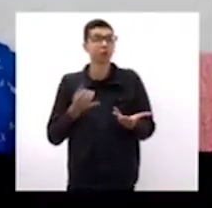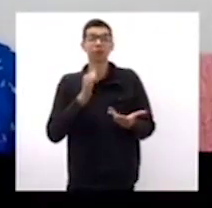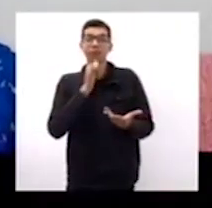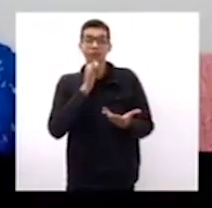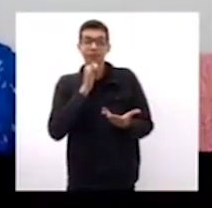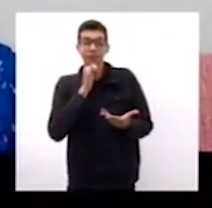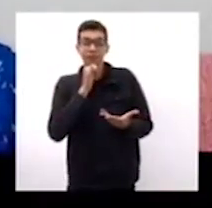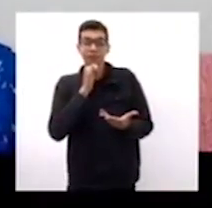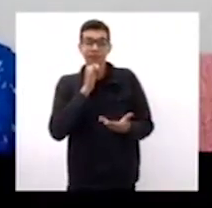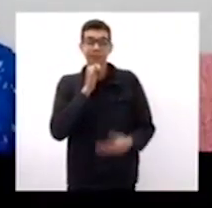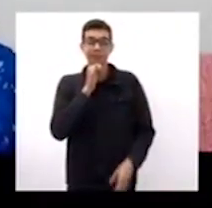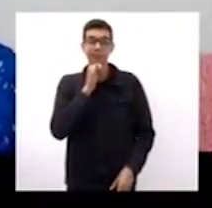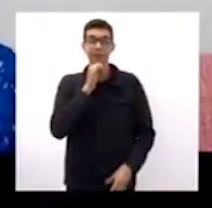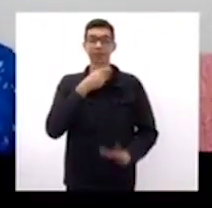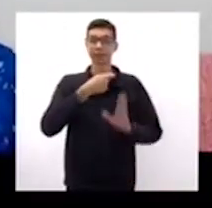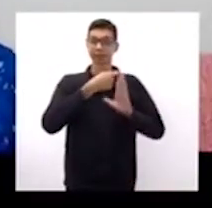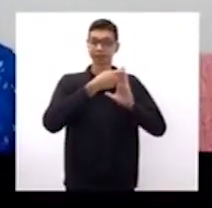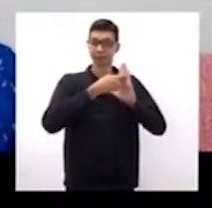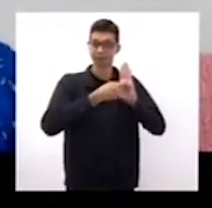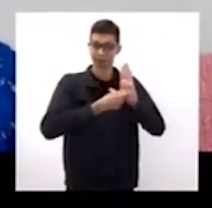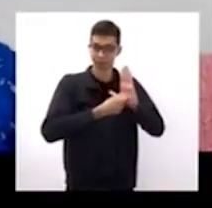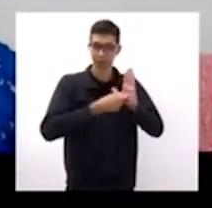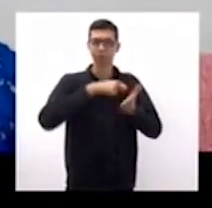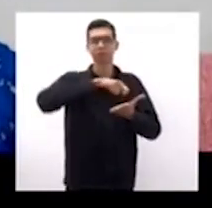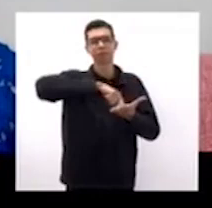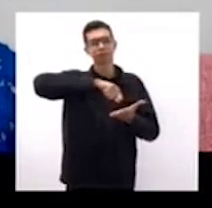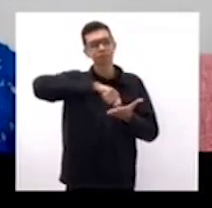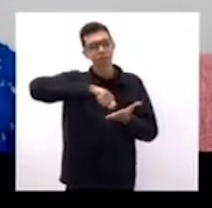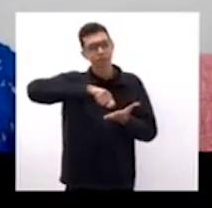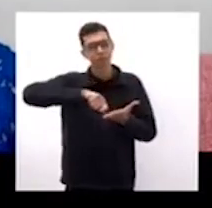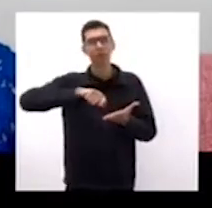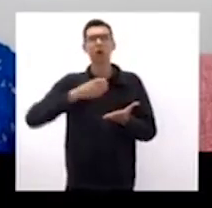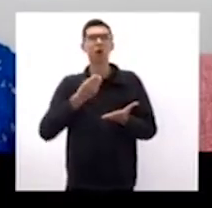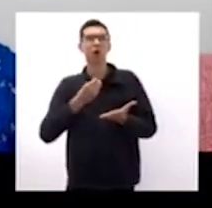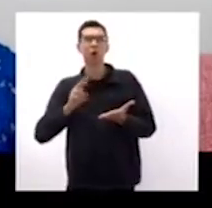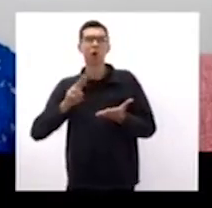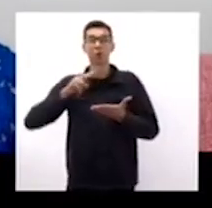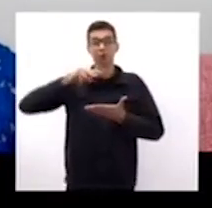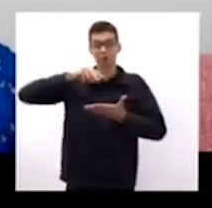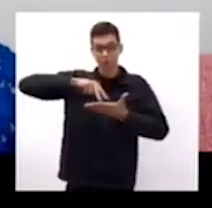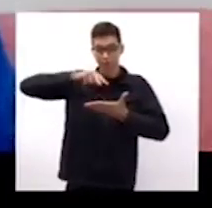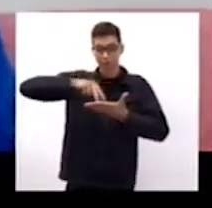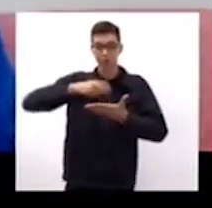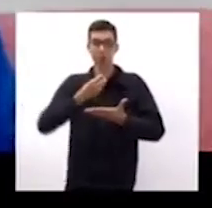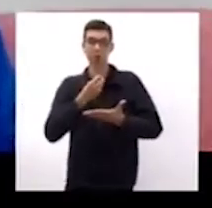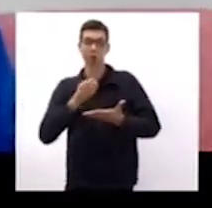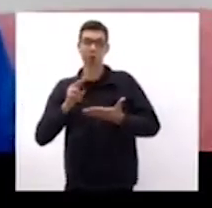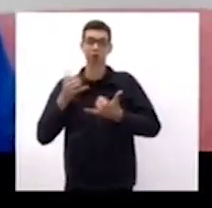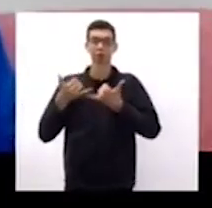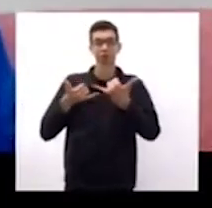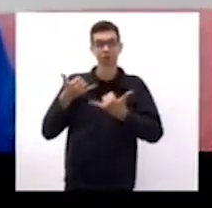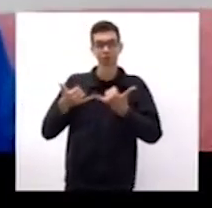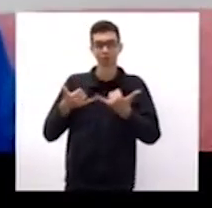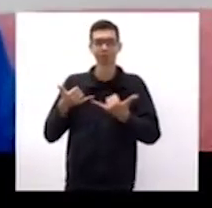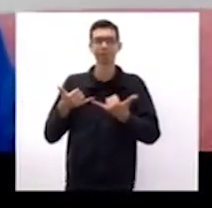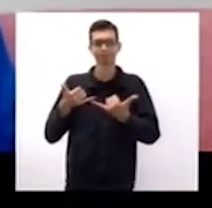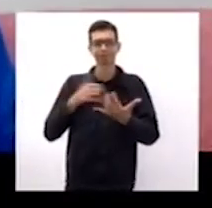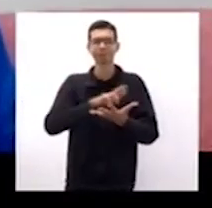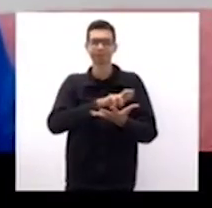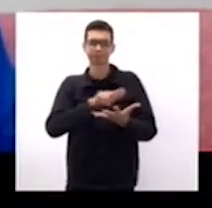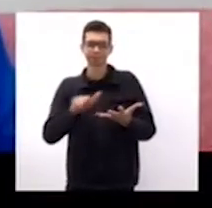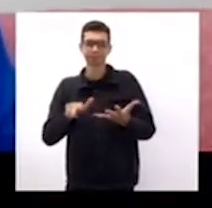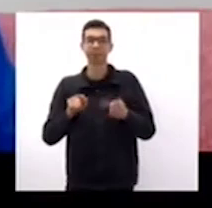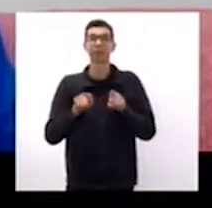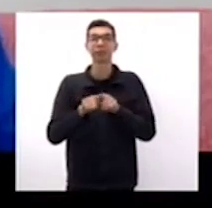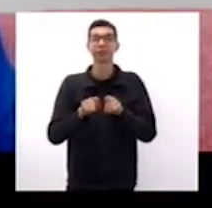elaboração de textos colaborativos, em leituras, jogos, etc. Já temos também